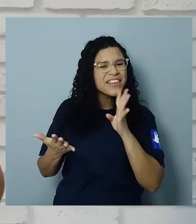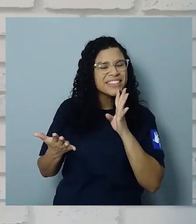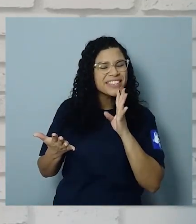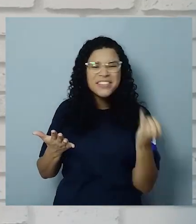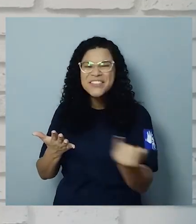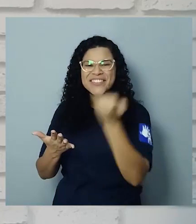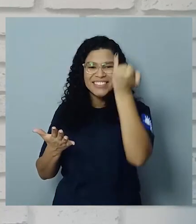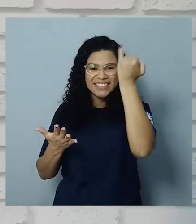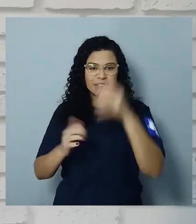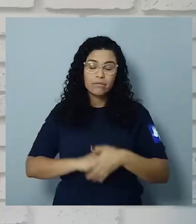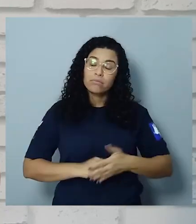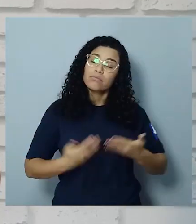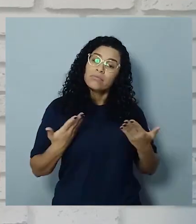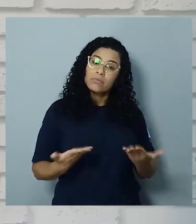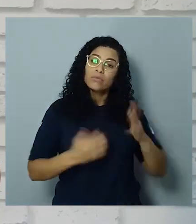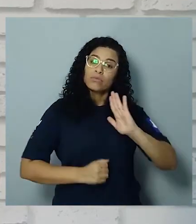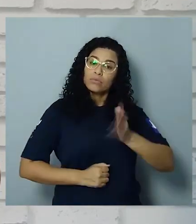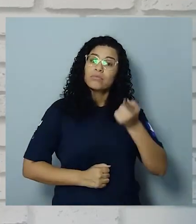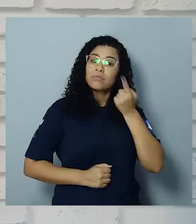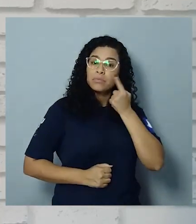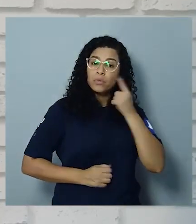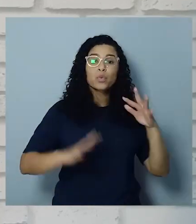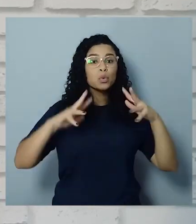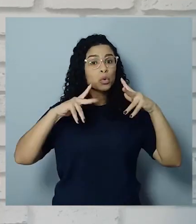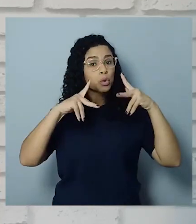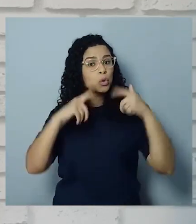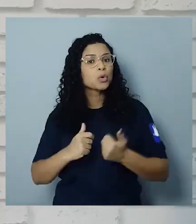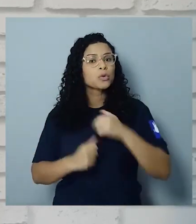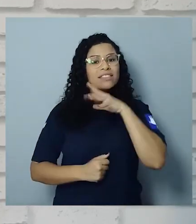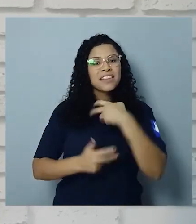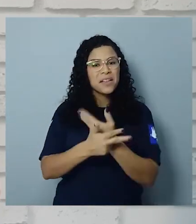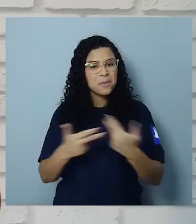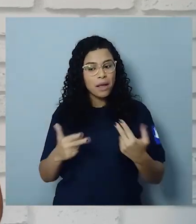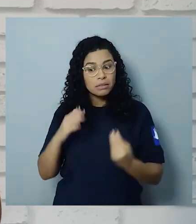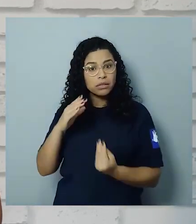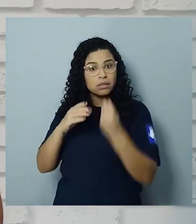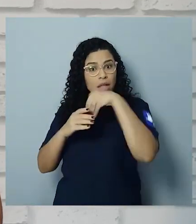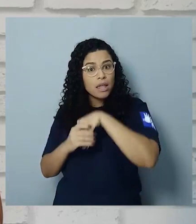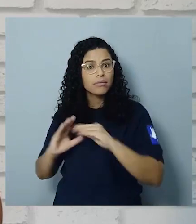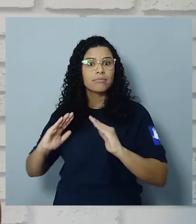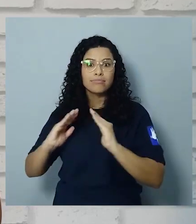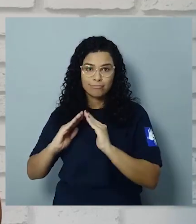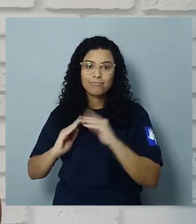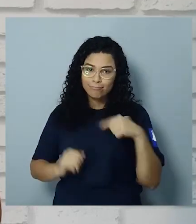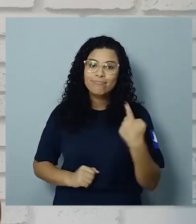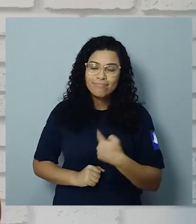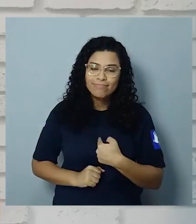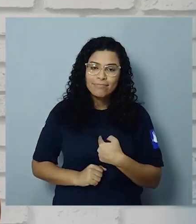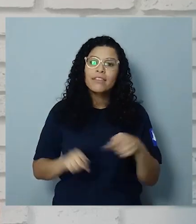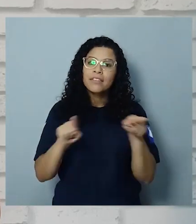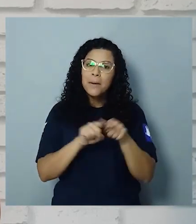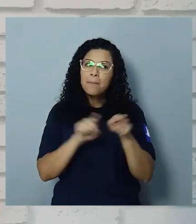nós já vemos os bichinhos que entram em nosso local de vivência pensamos em alguns bichinhos